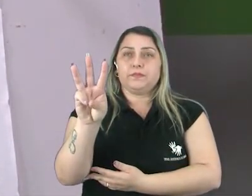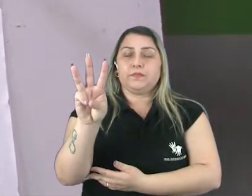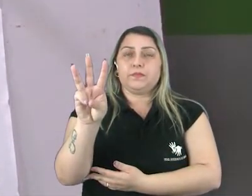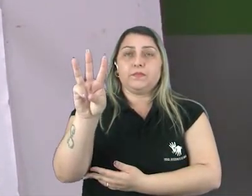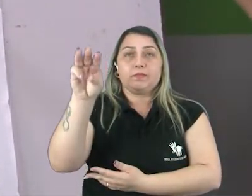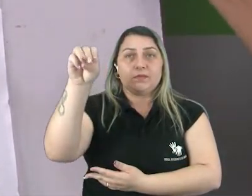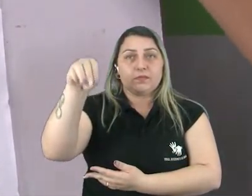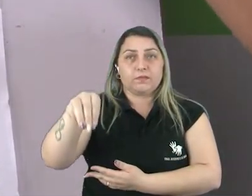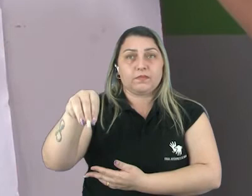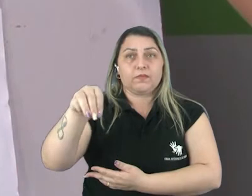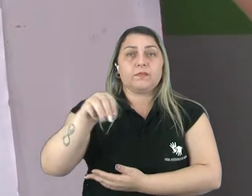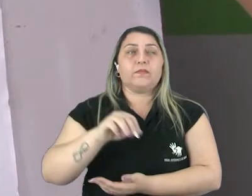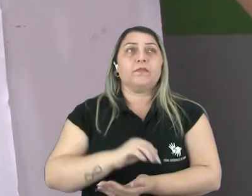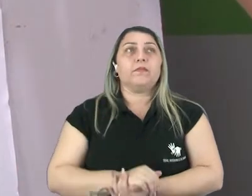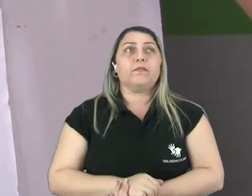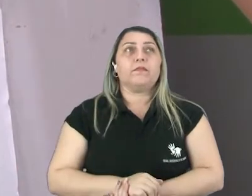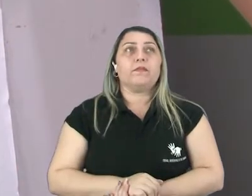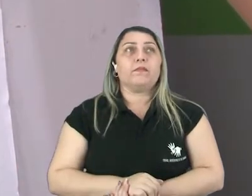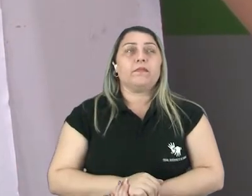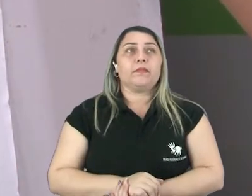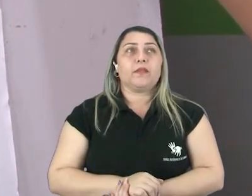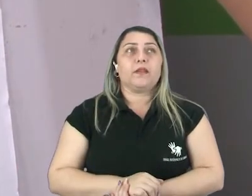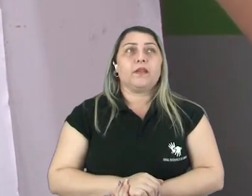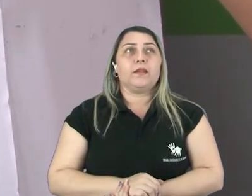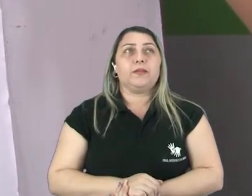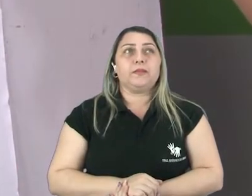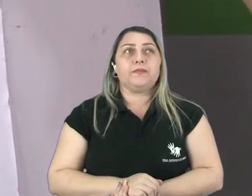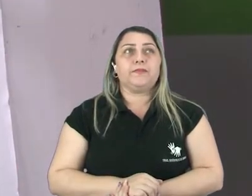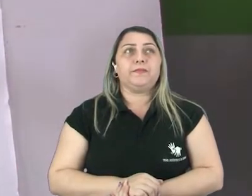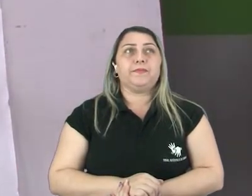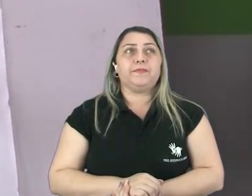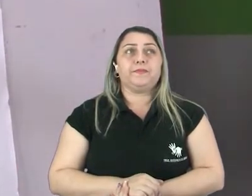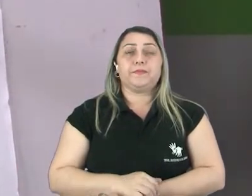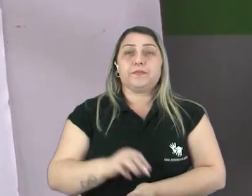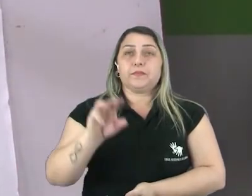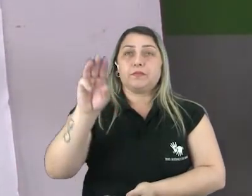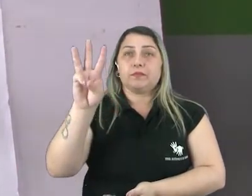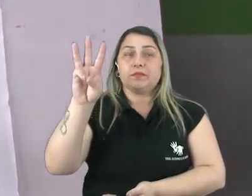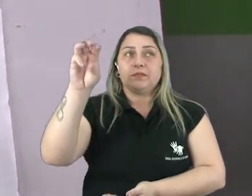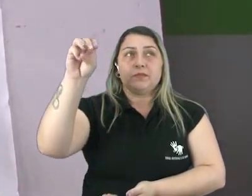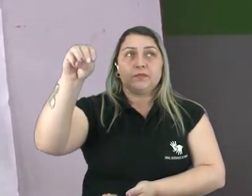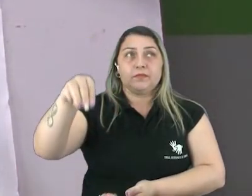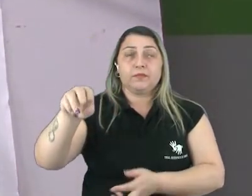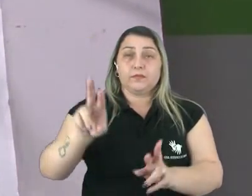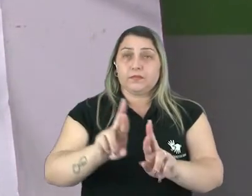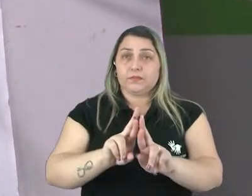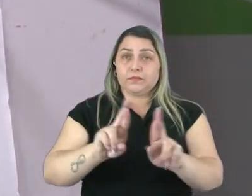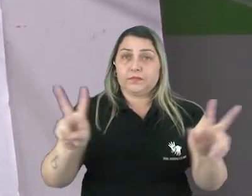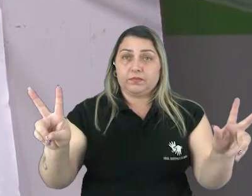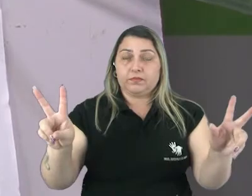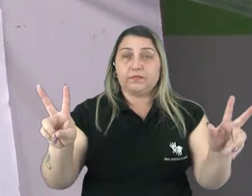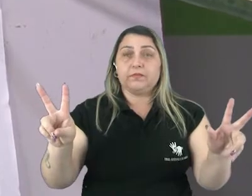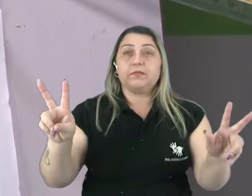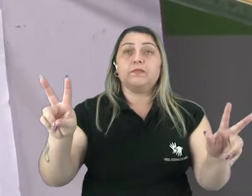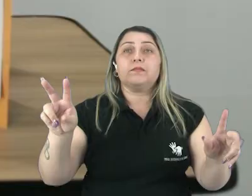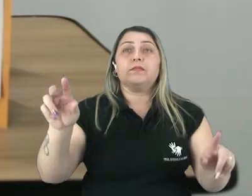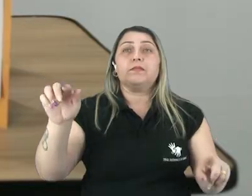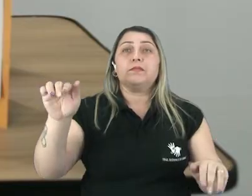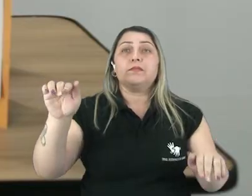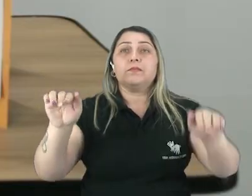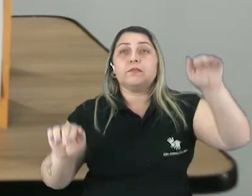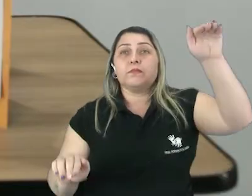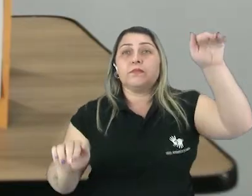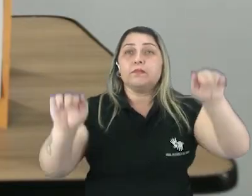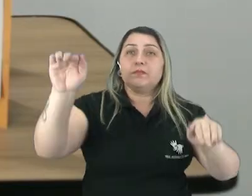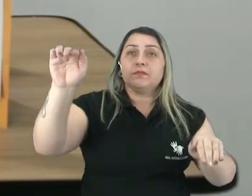2, 3. Está faltando 3 metros. Então, 3 metros é a diferença entre a